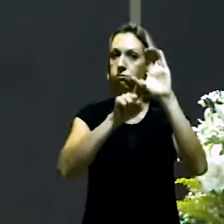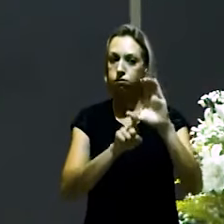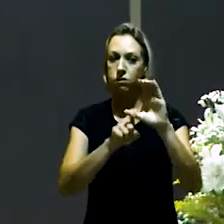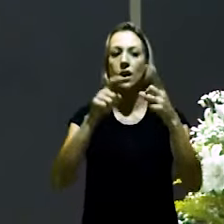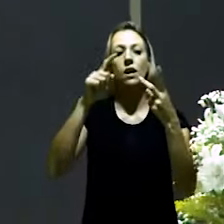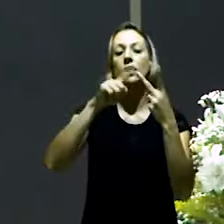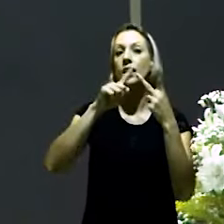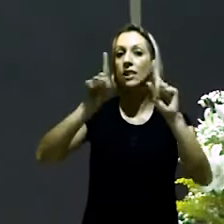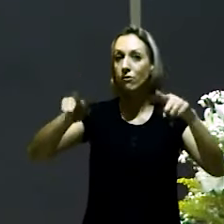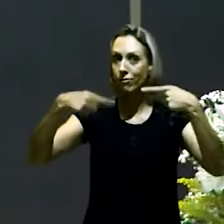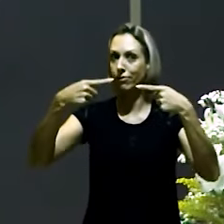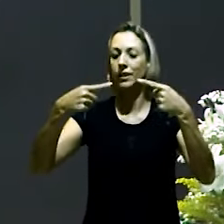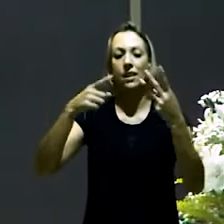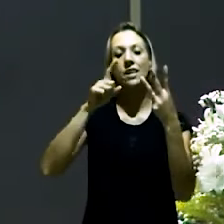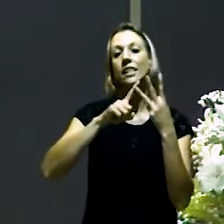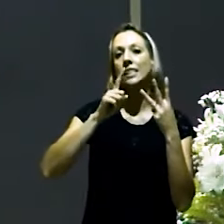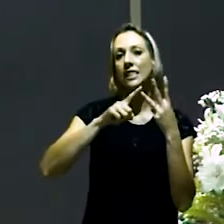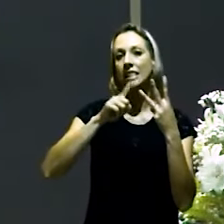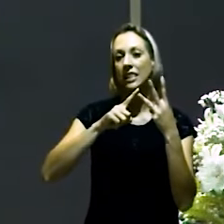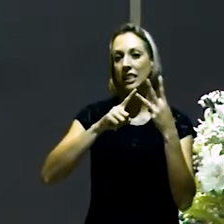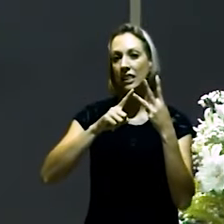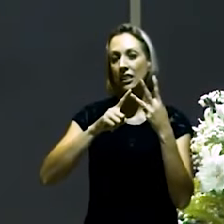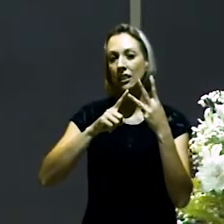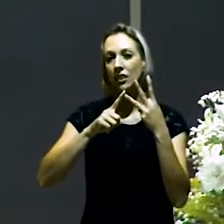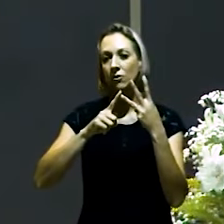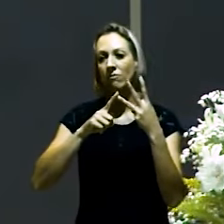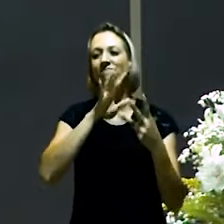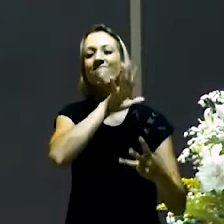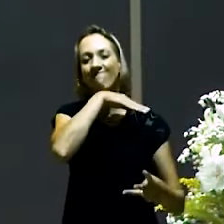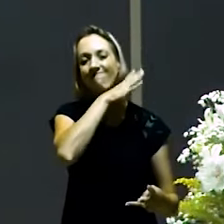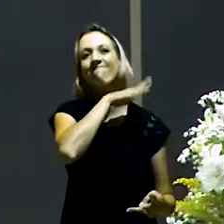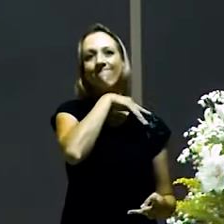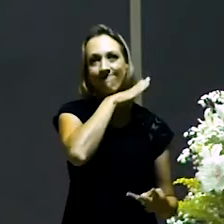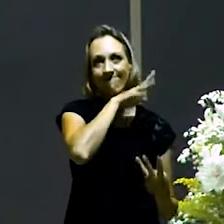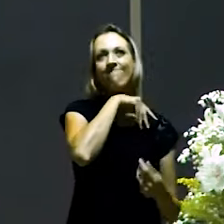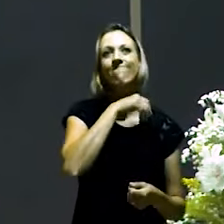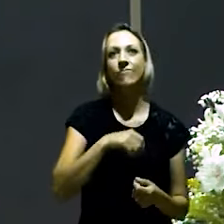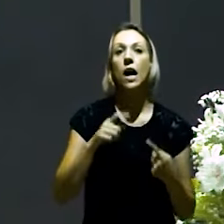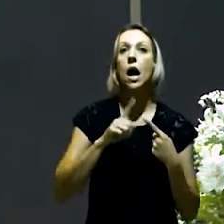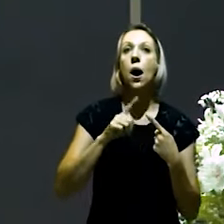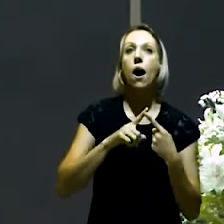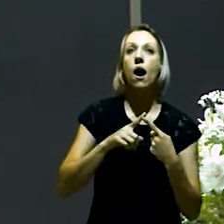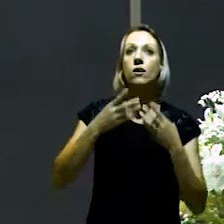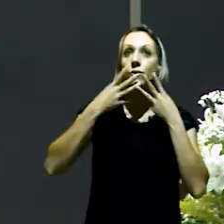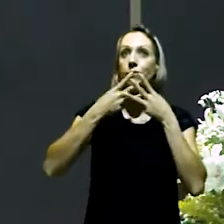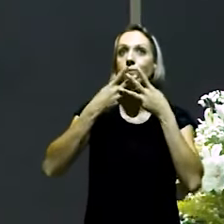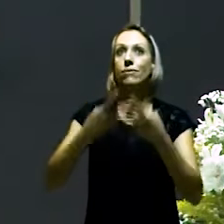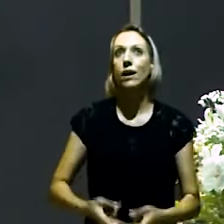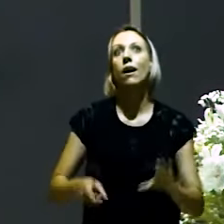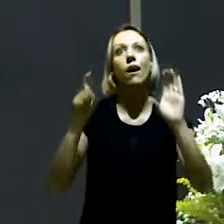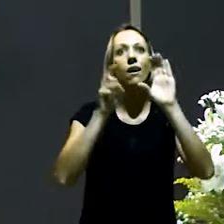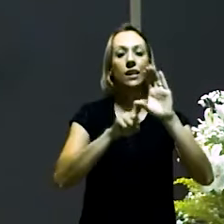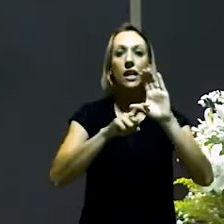contra nós. Terceiro, que nos era prejudicial, a coisa estava ruim. Um escrito de dívida, uma confissão de dívida.